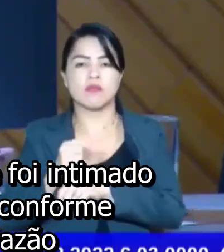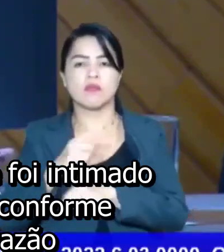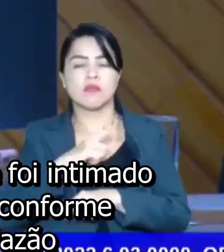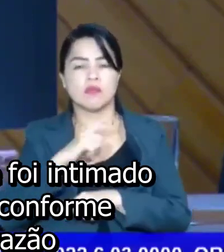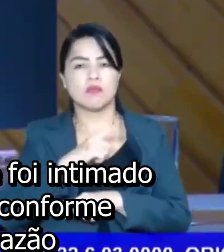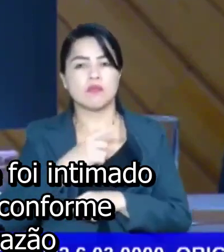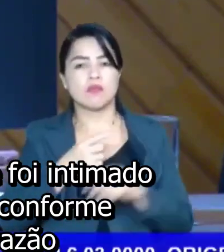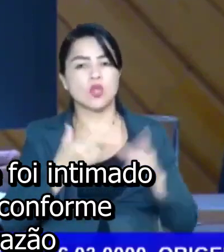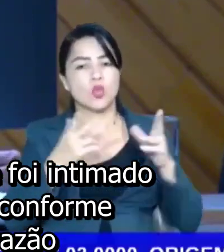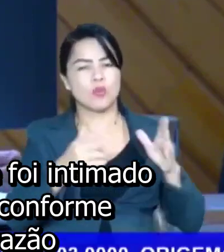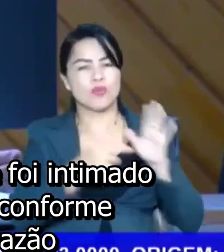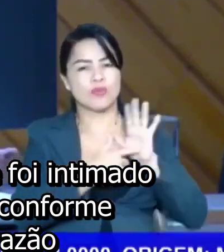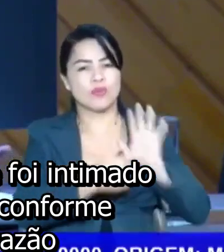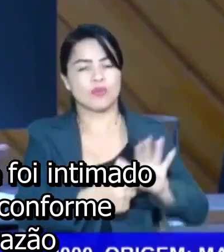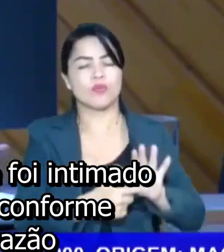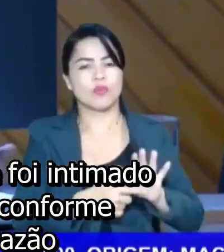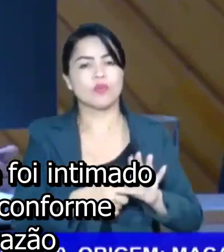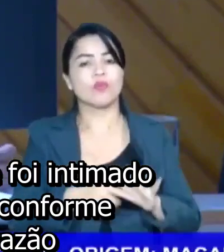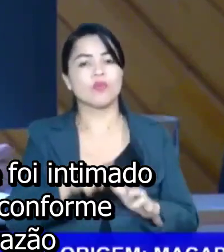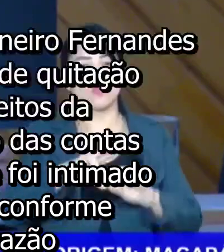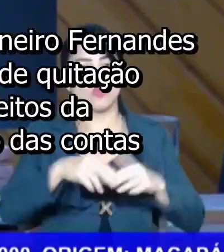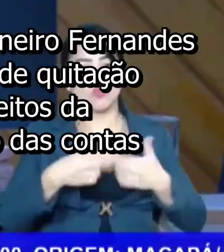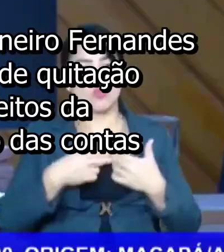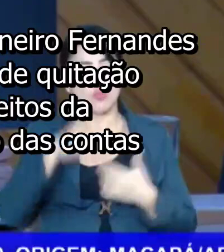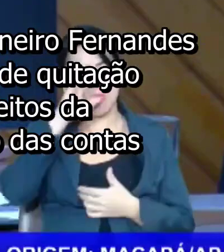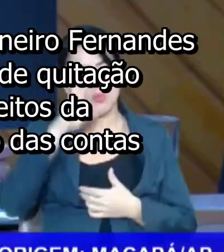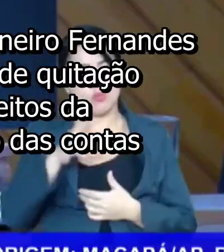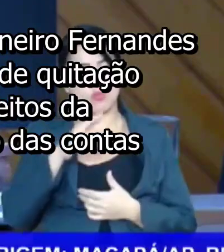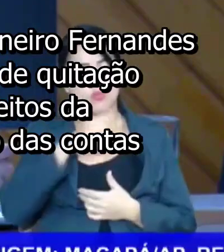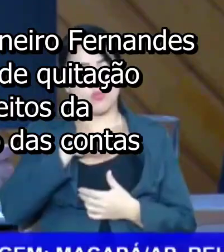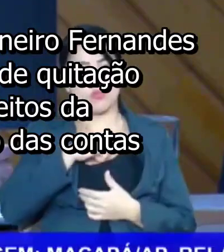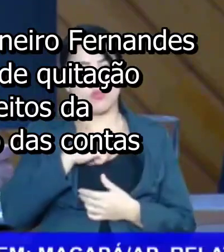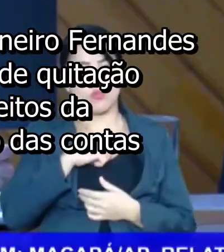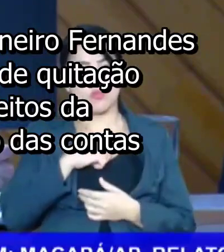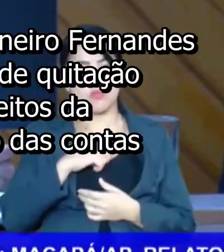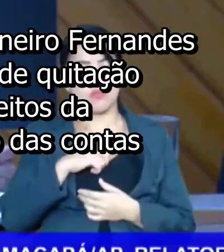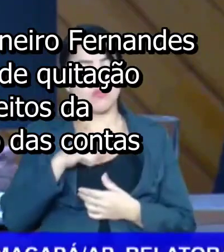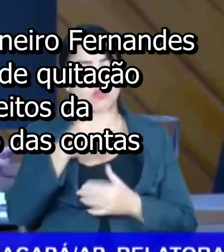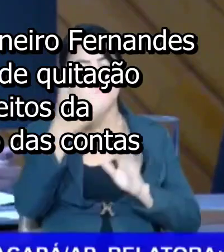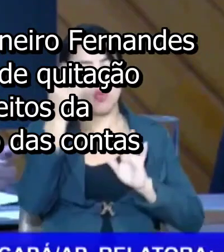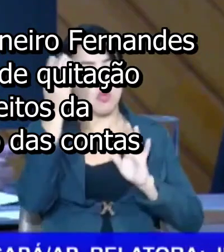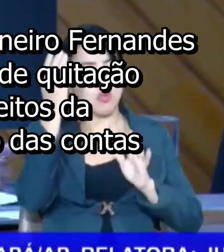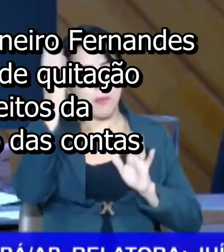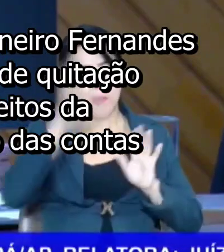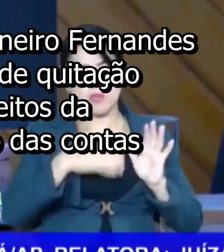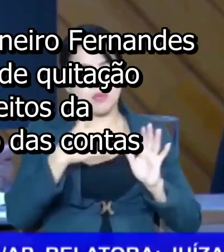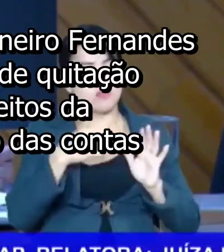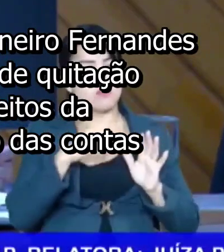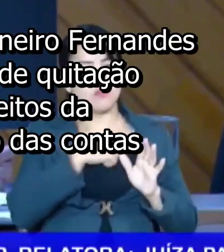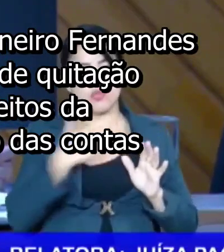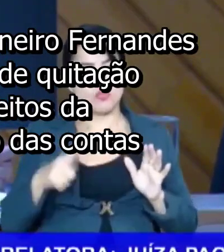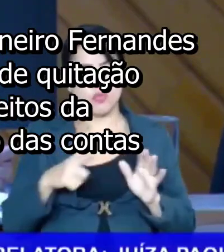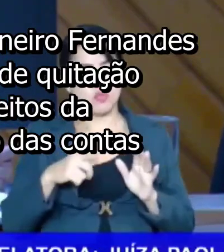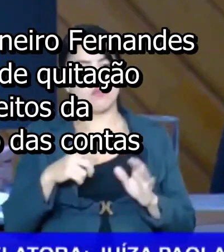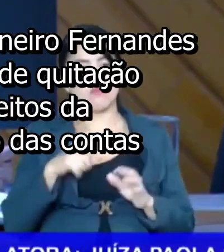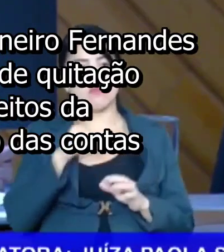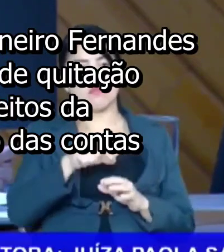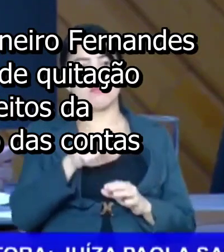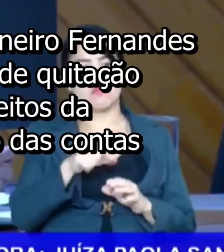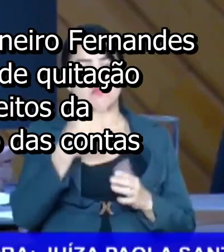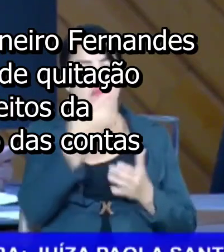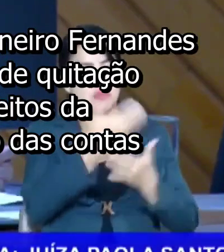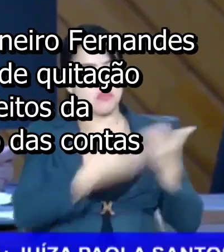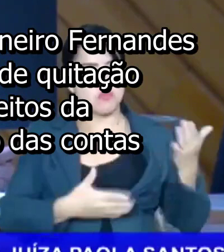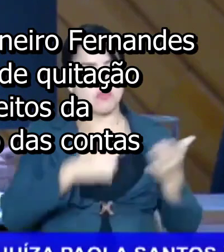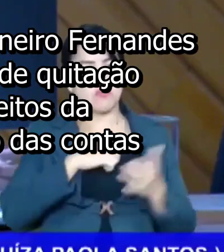aos autos. Então, por essa razão, eu julgo como não prestadas as contas de Vitor Hugo Carneiro Fernandes,